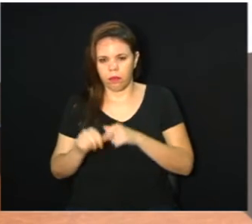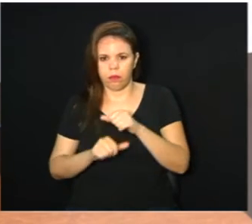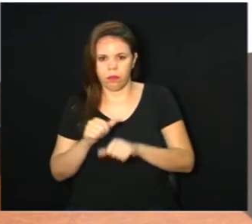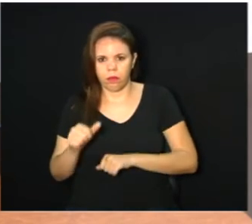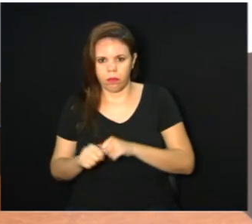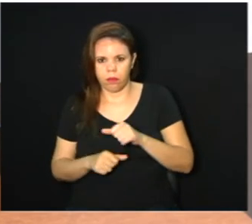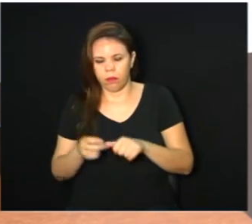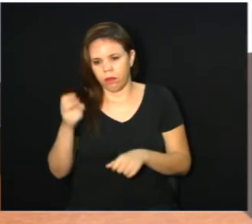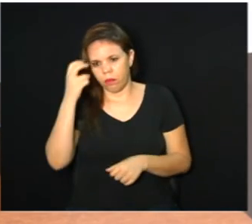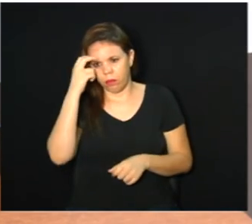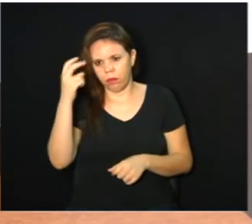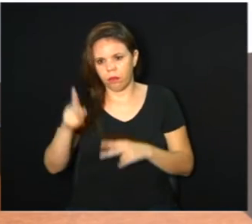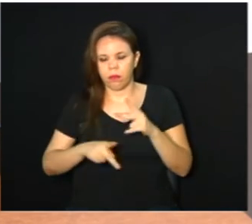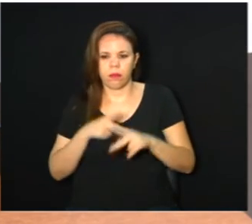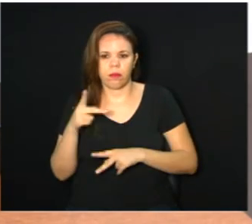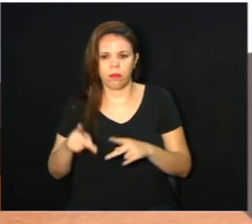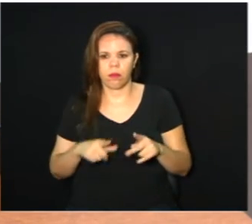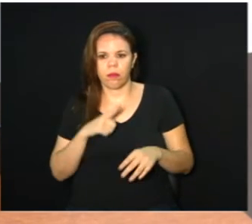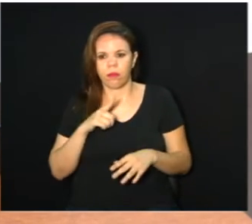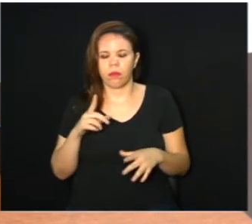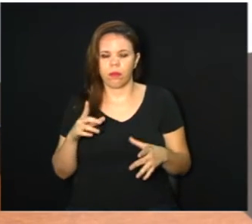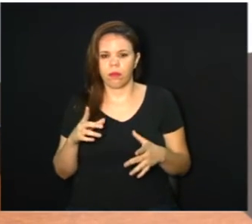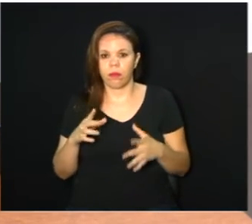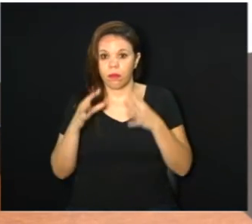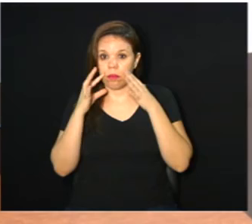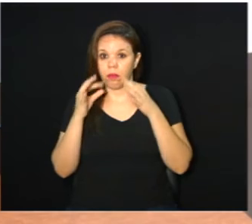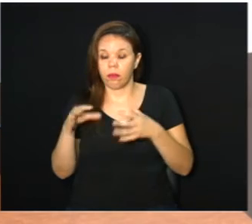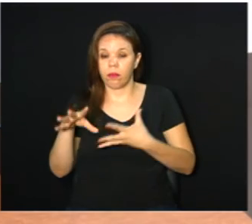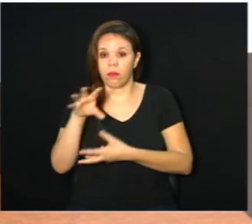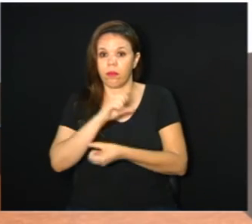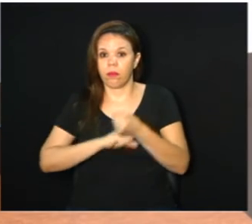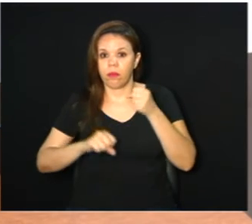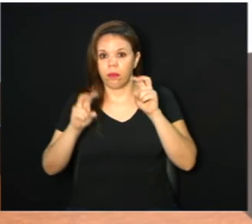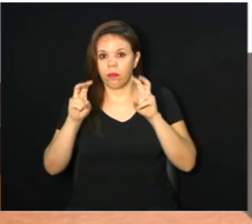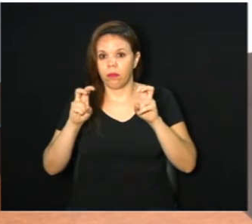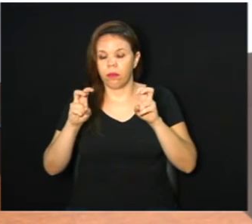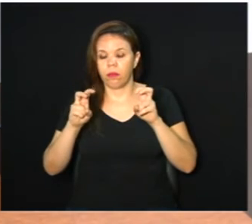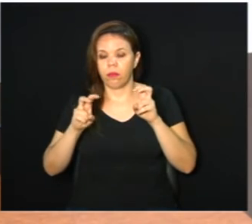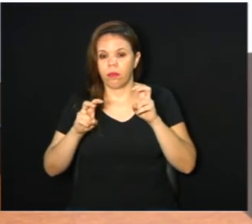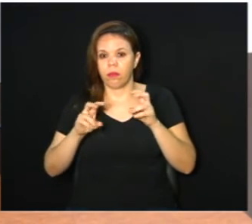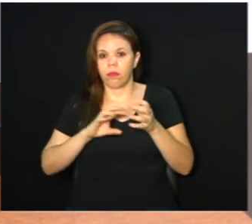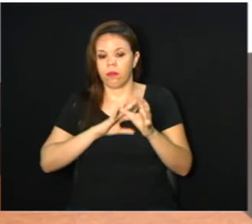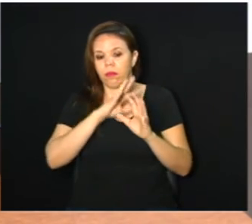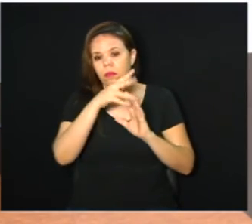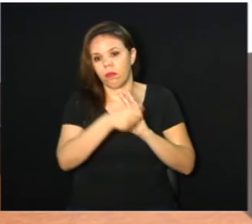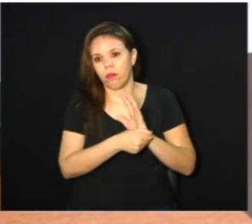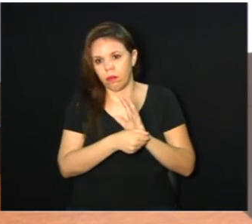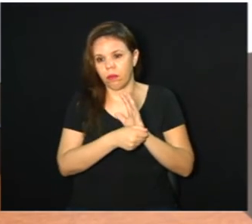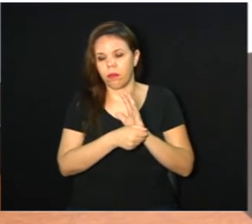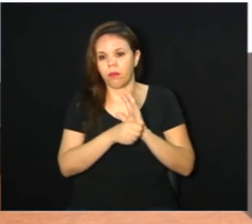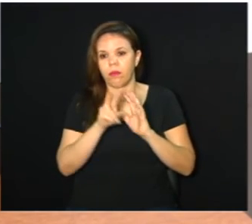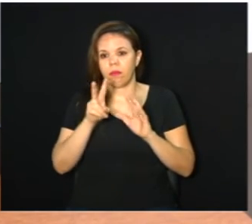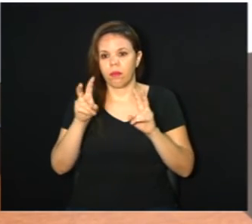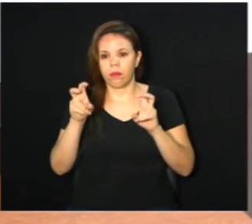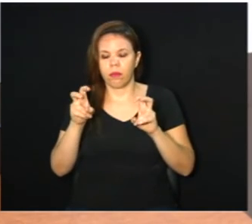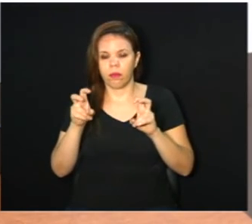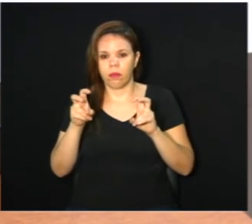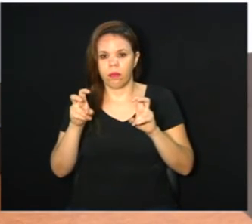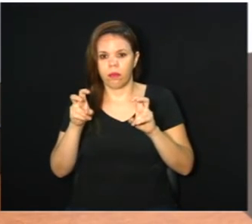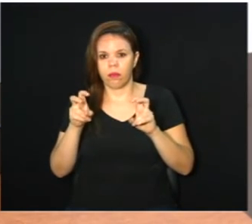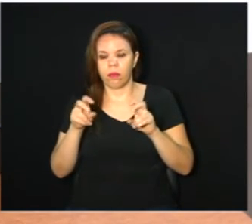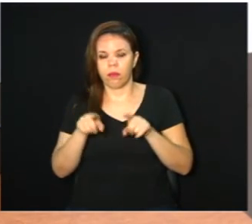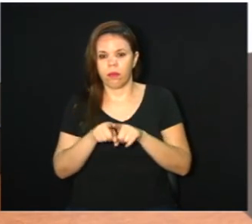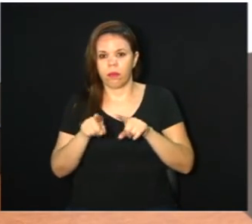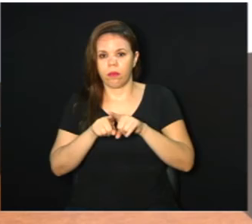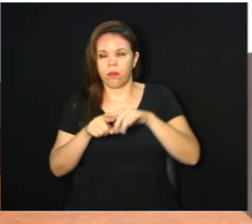de cultura, que as pessoas estão muito mais ligadas no tema de sustentabilidade, o tema ambiental, e esse tema de geração fotovoltaica, até